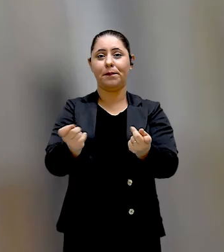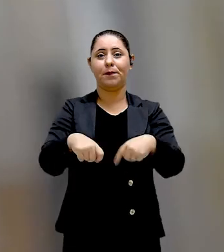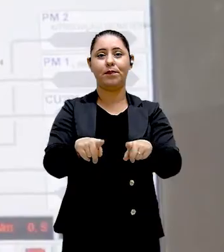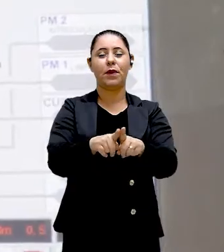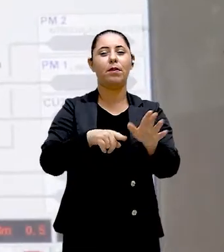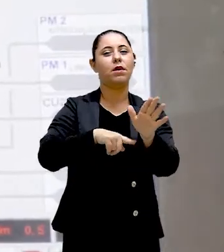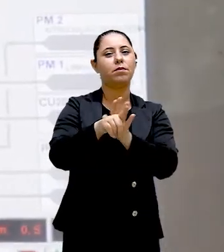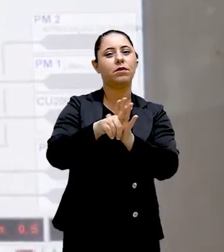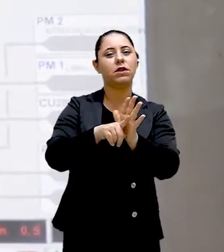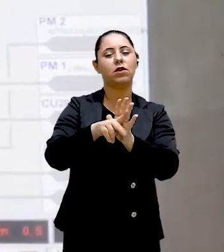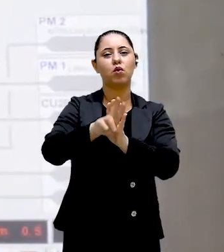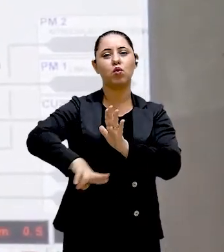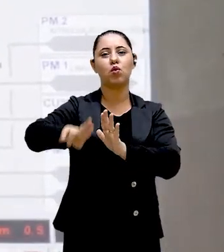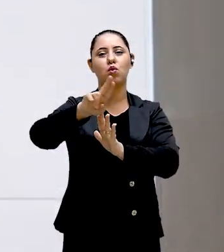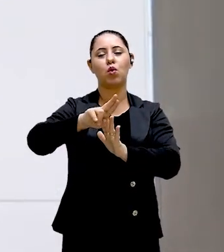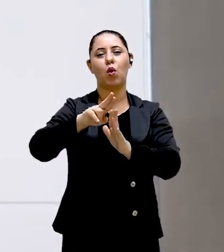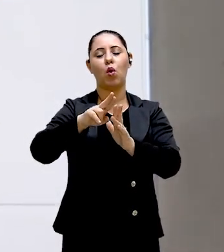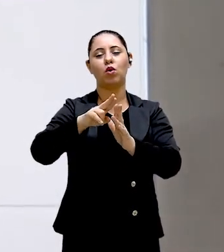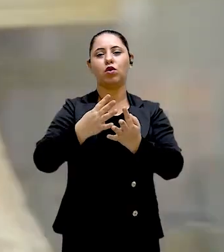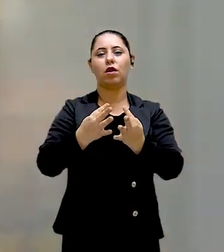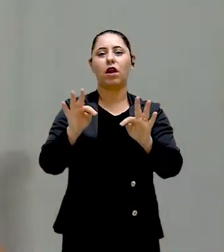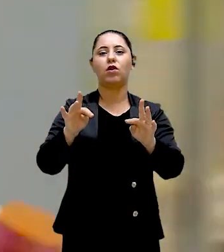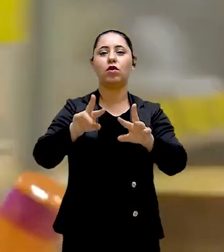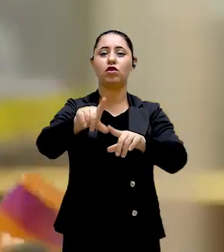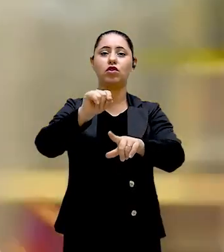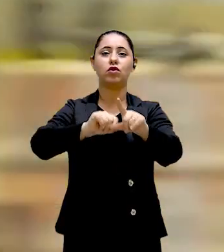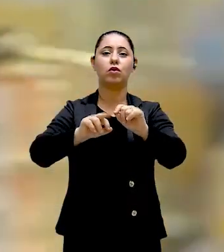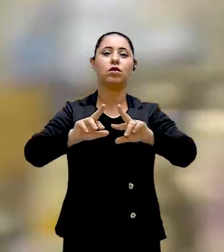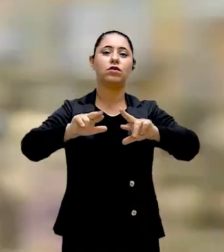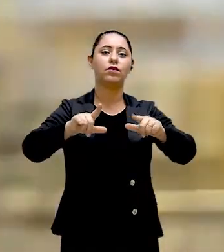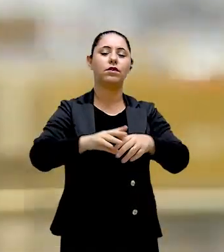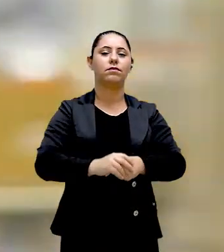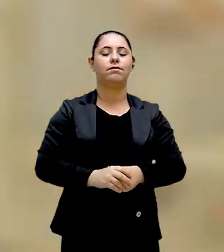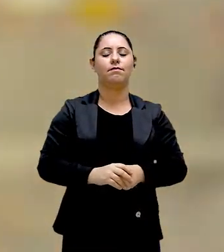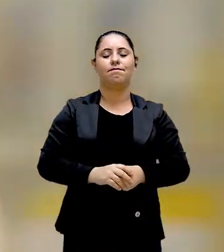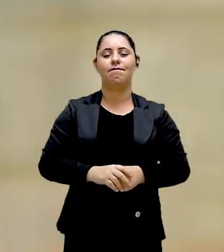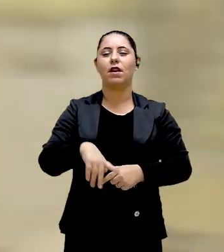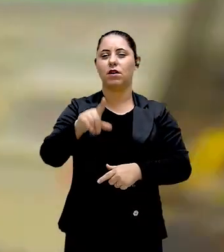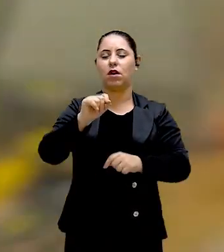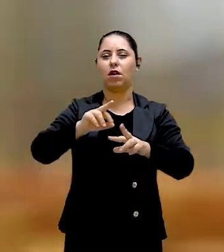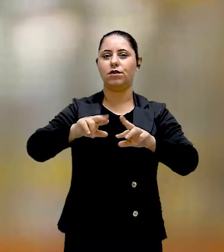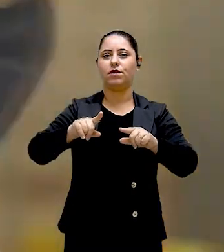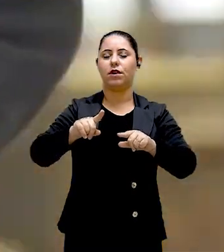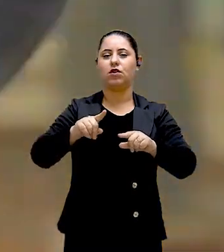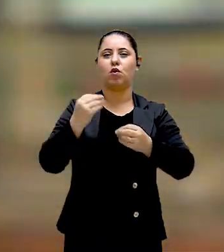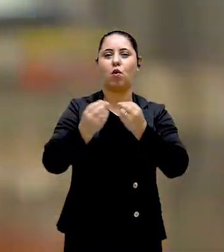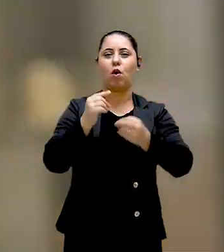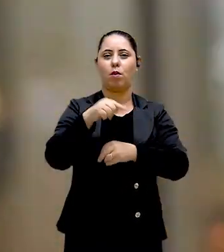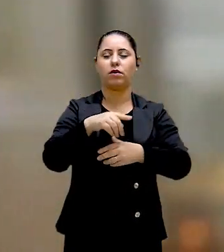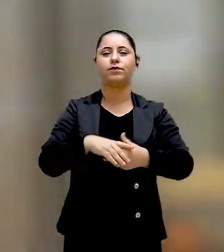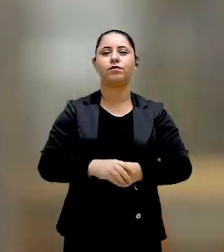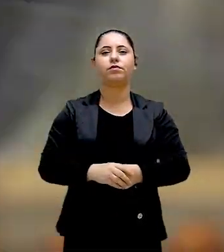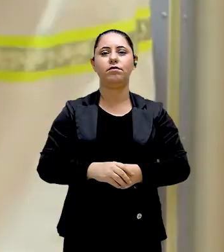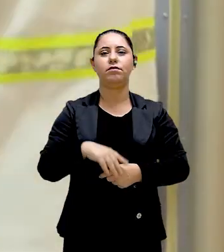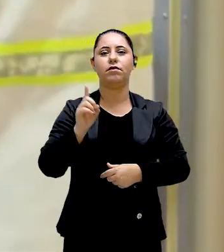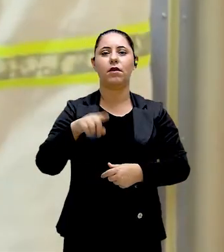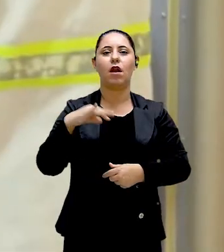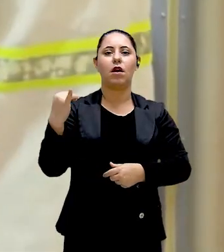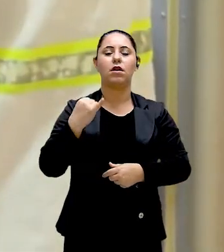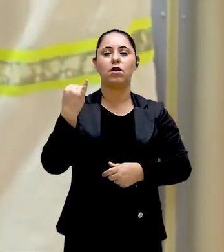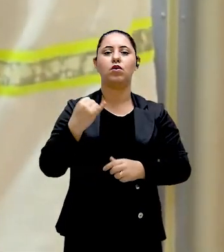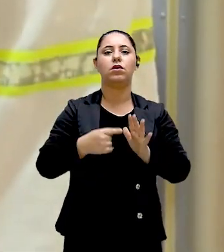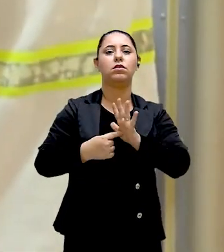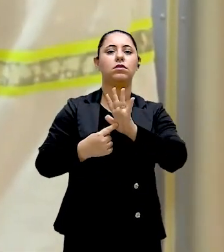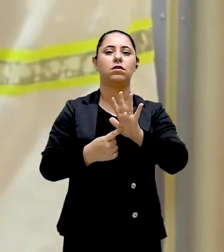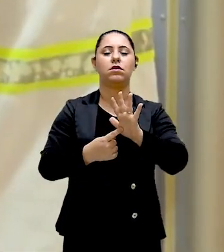no uso dessas metodologias. Métodos alternativos validados como este são recomendados por